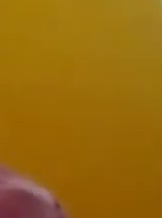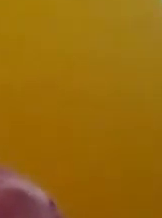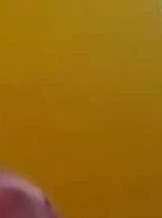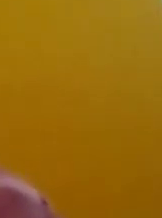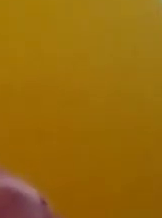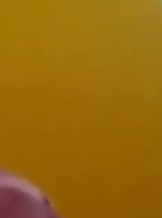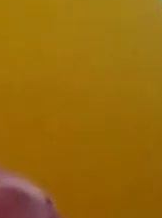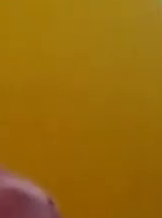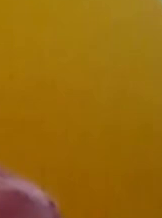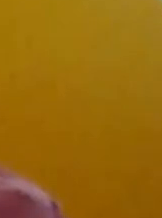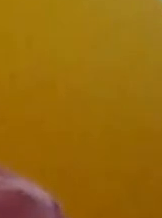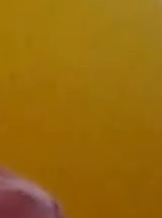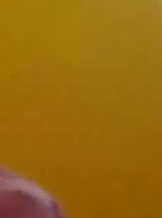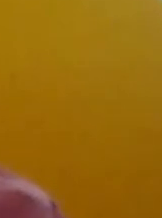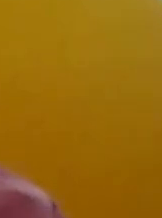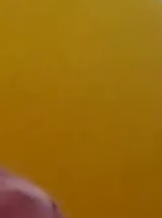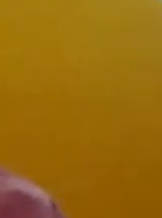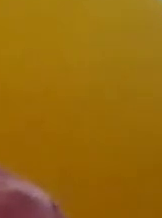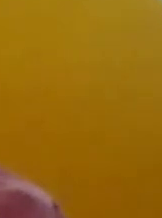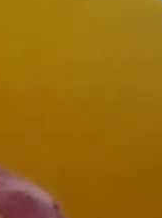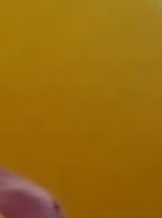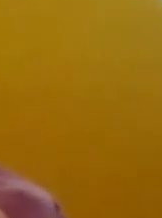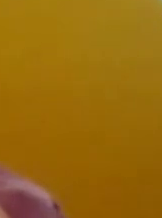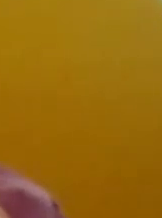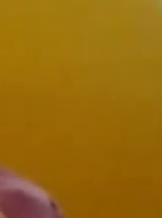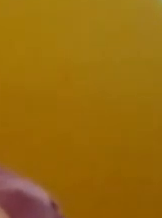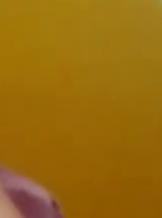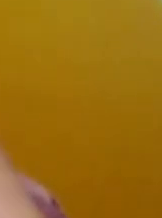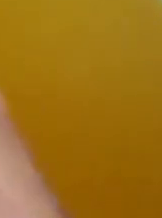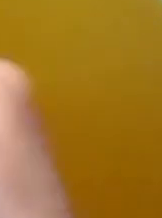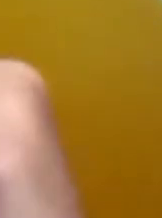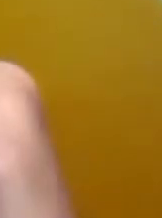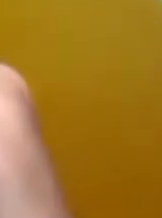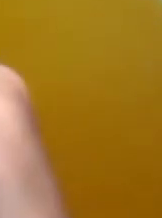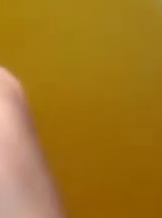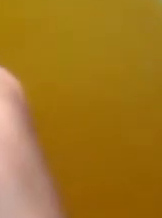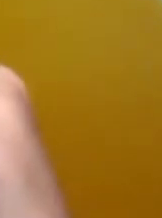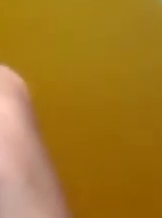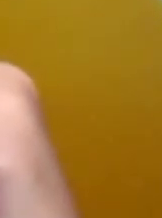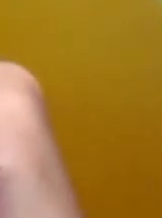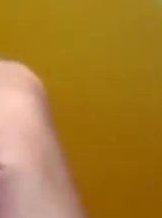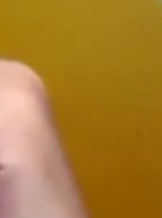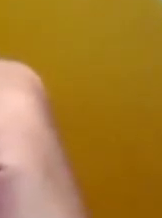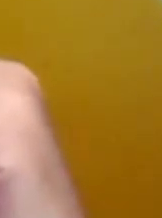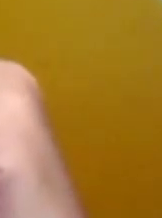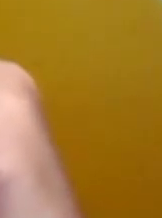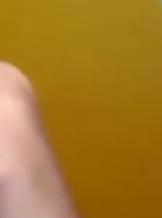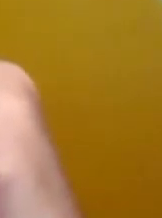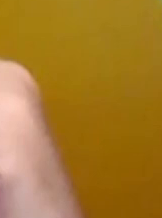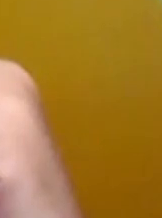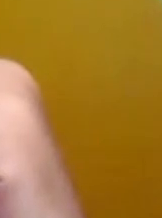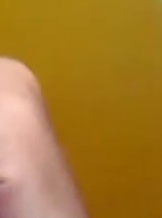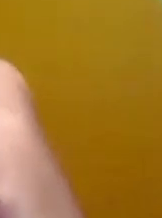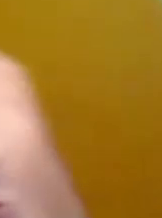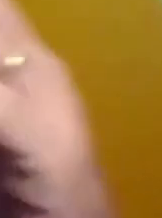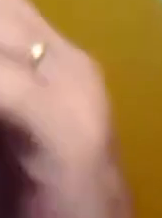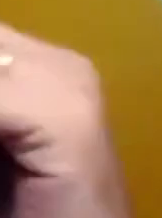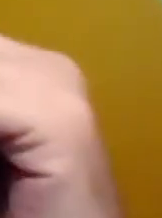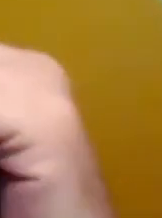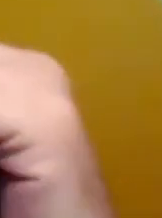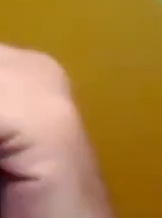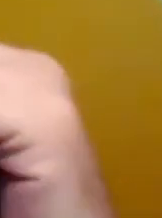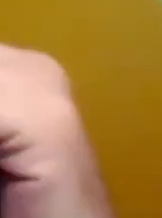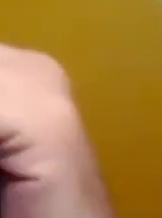adequação daquelas pessoas que trabalham com transporte escolar é a legislação Estadual